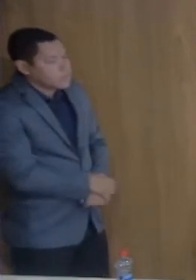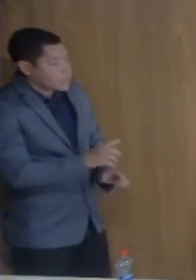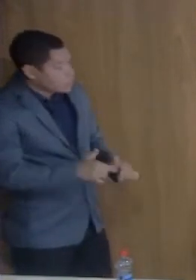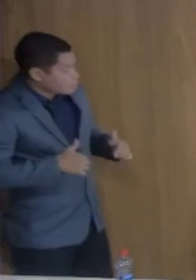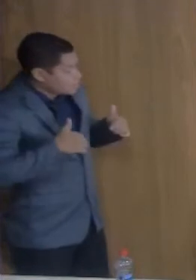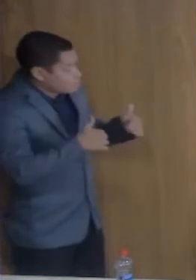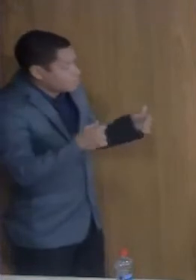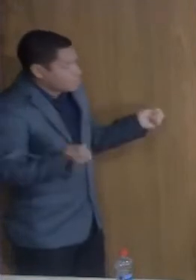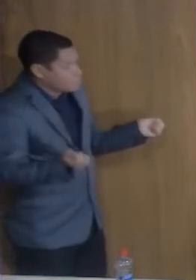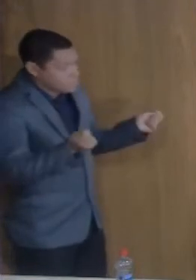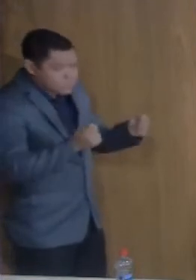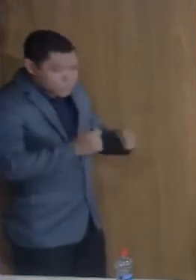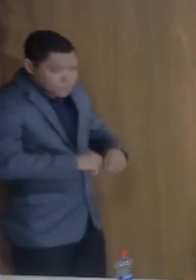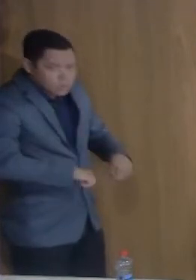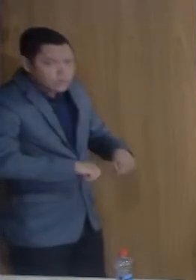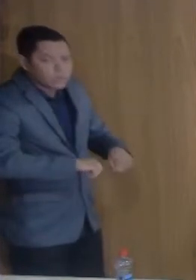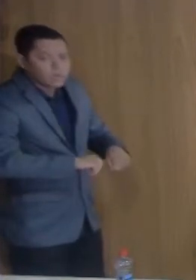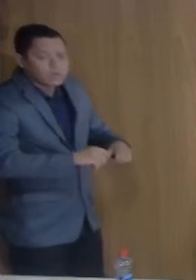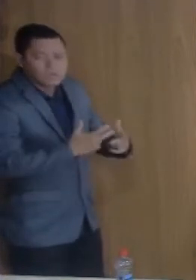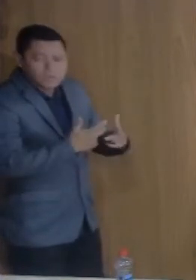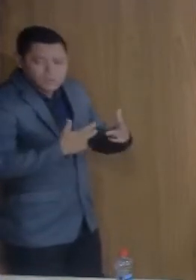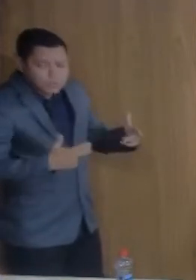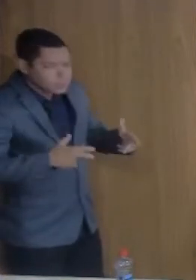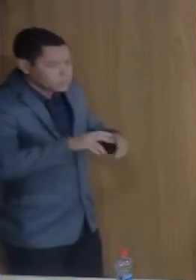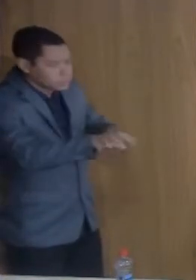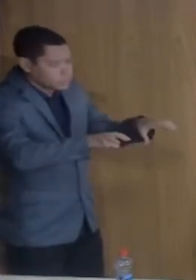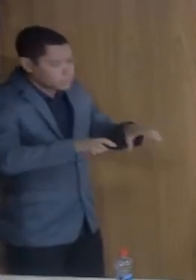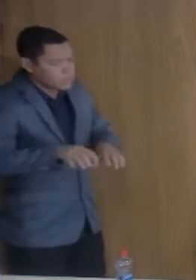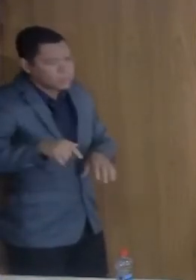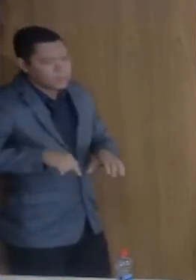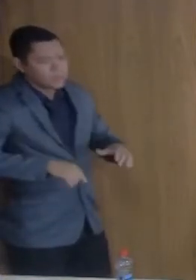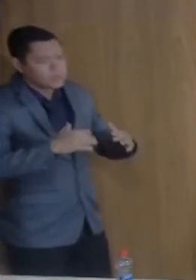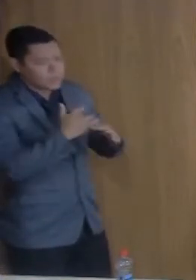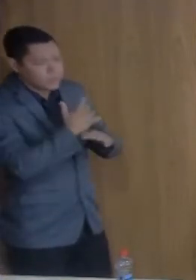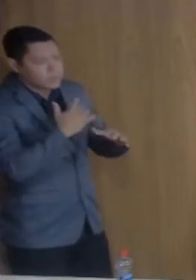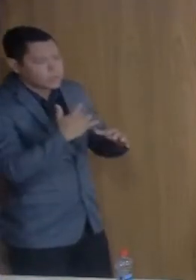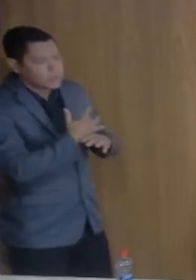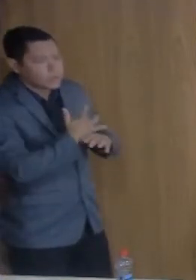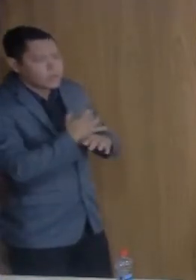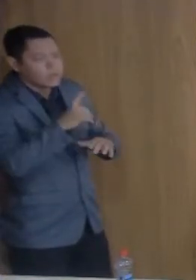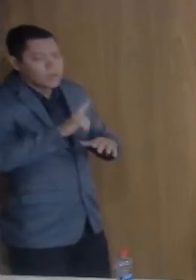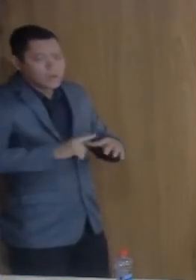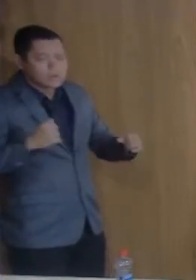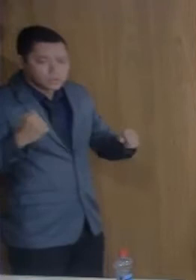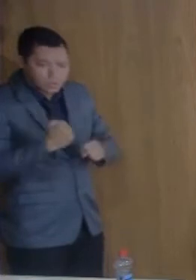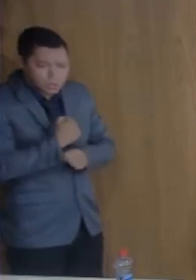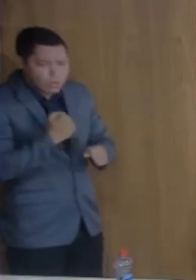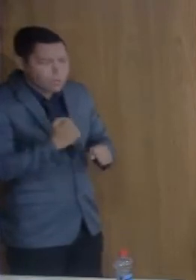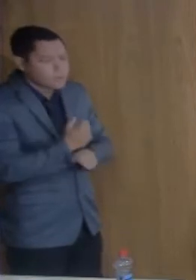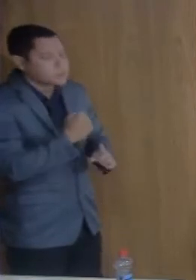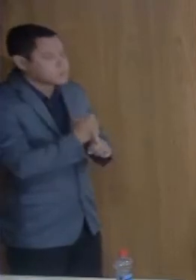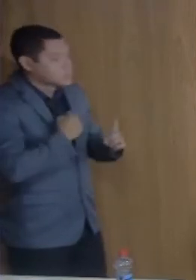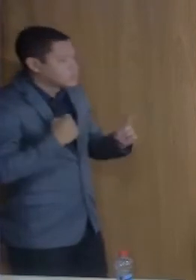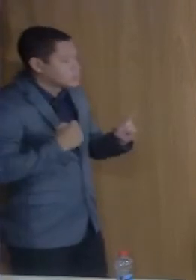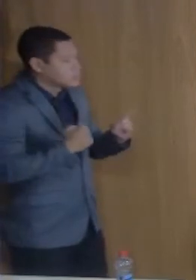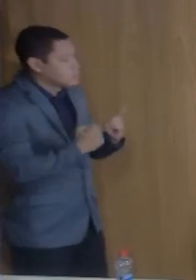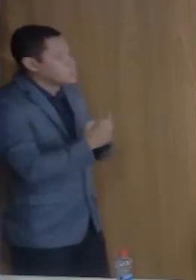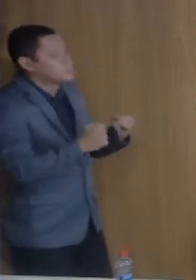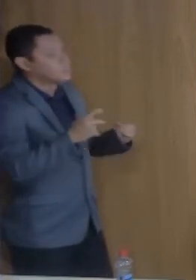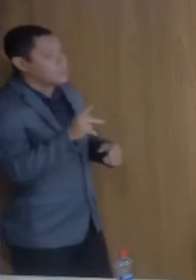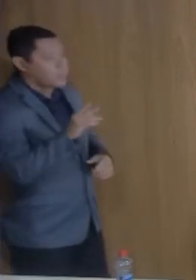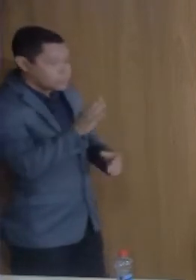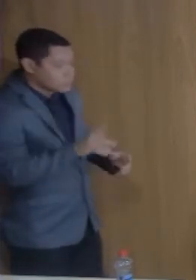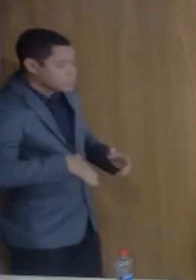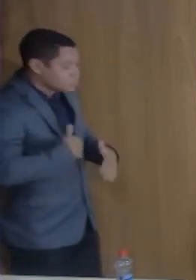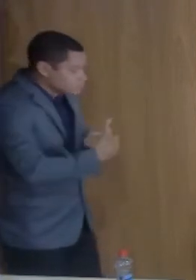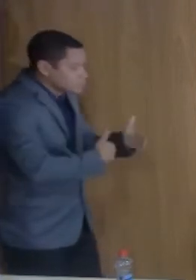vivida e presenciada nas diversas regiões da nossa cidade, em razão das obras e serviços públicos em andamento, a